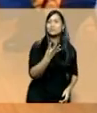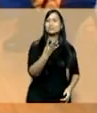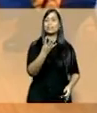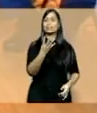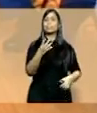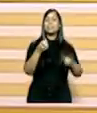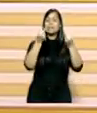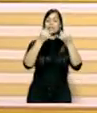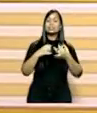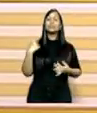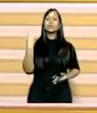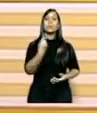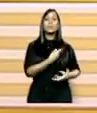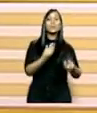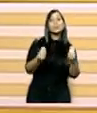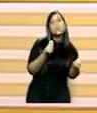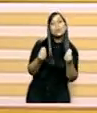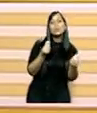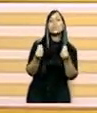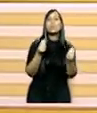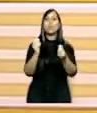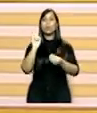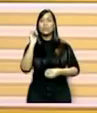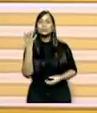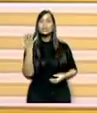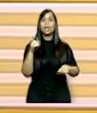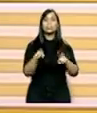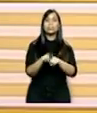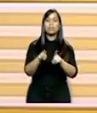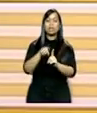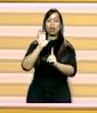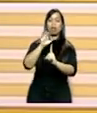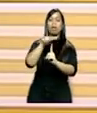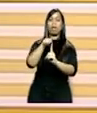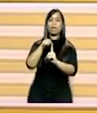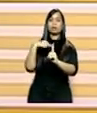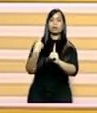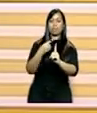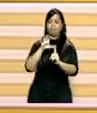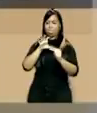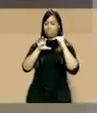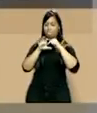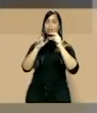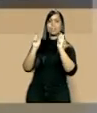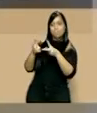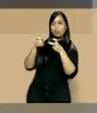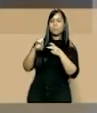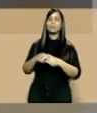fala pra gente como é que isso funciona, como é que esses agressores podem ser identificados. Vamos conferir.